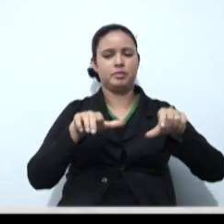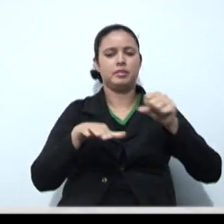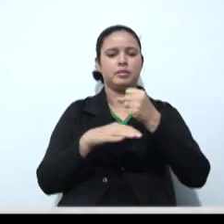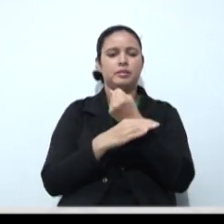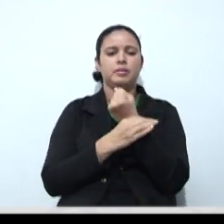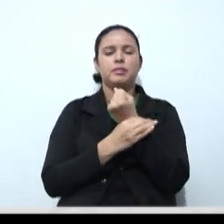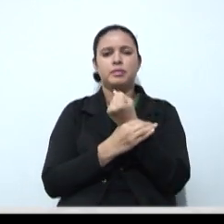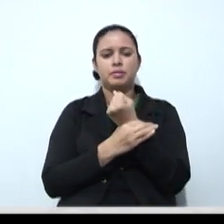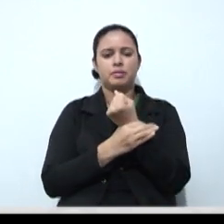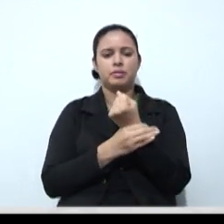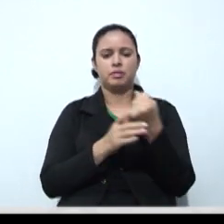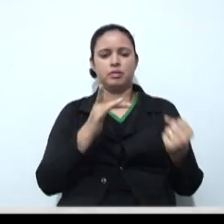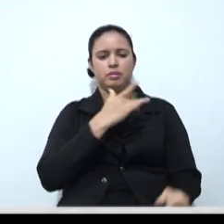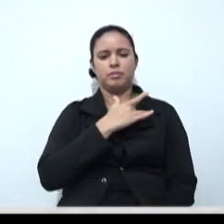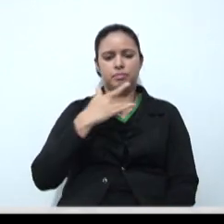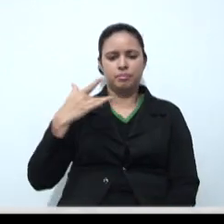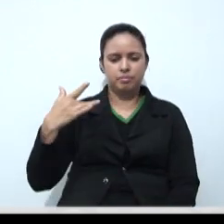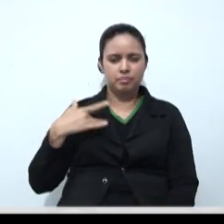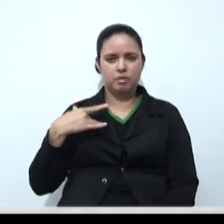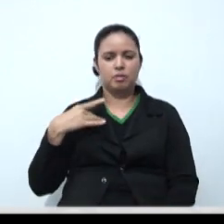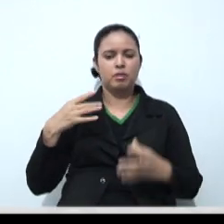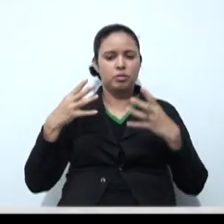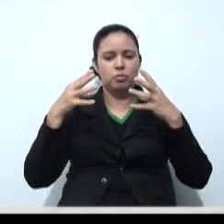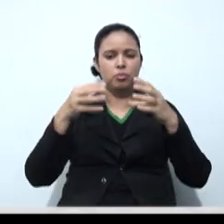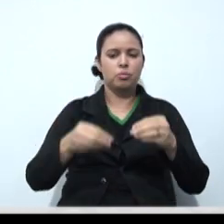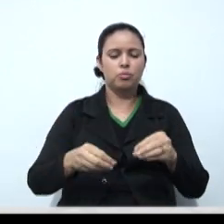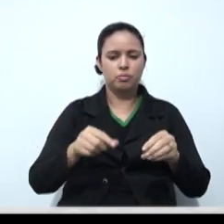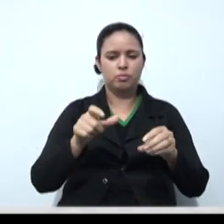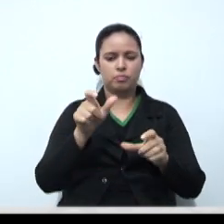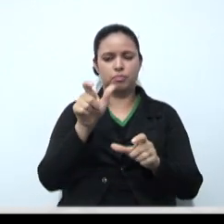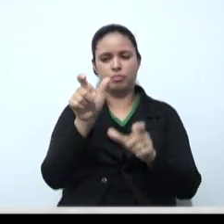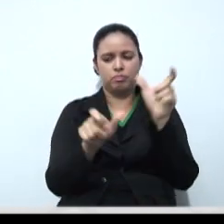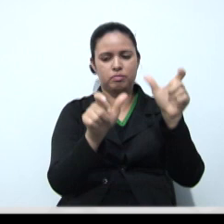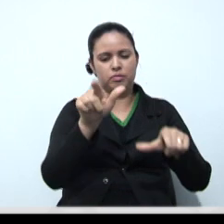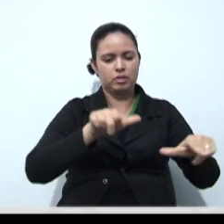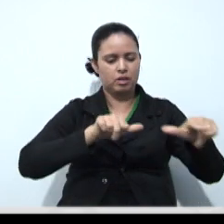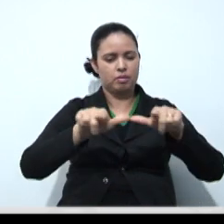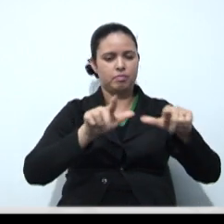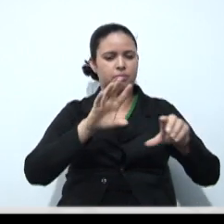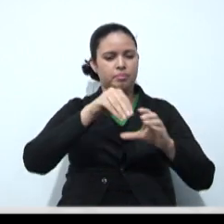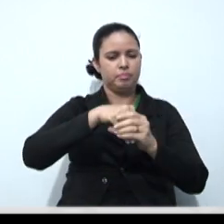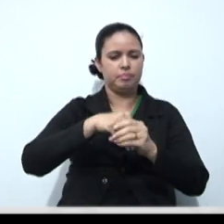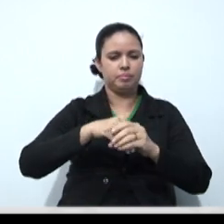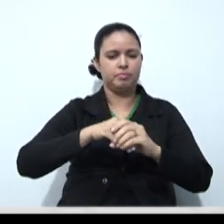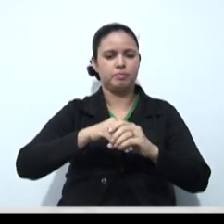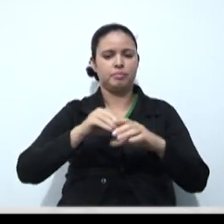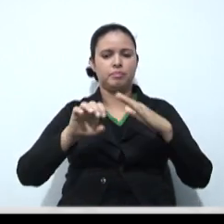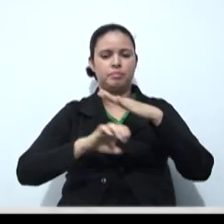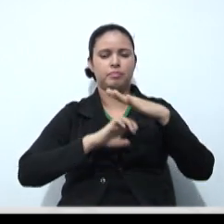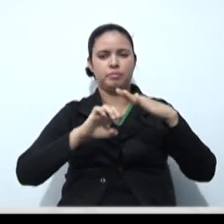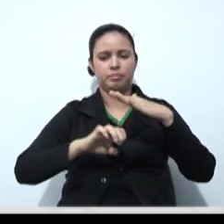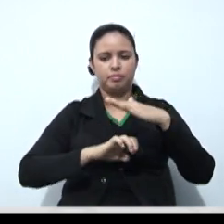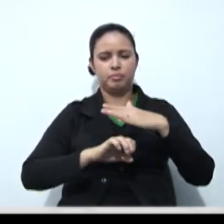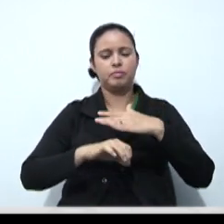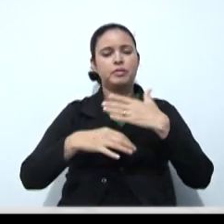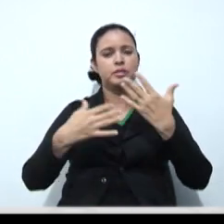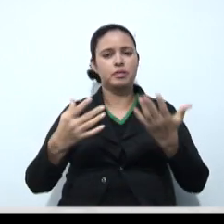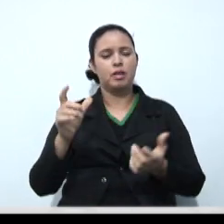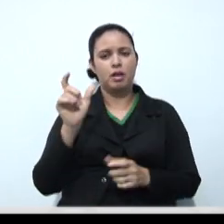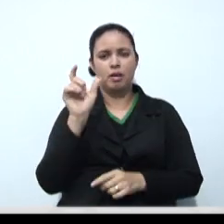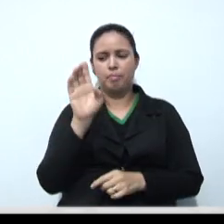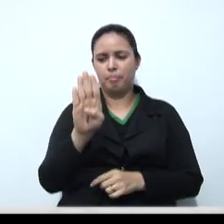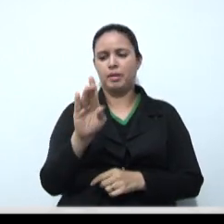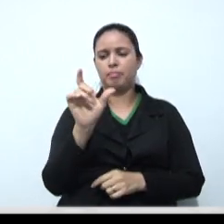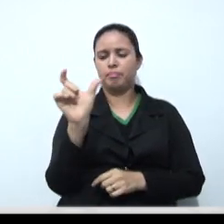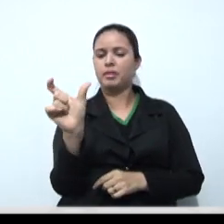seguras, e saudáveis para todos os colaboradores diretos e indiretos da empresa. Por que a B não está certo? Porque ela proporciona